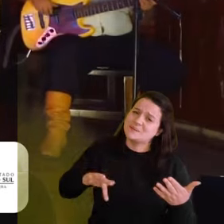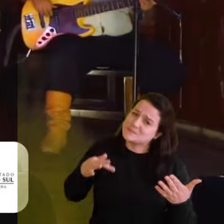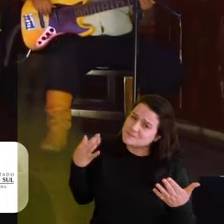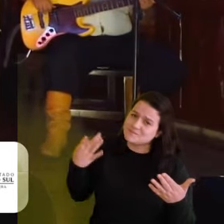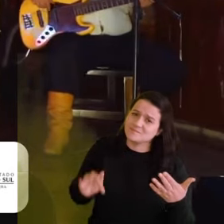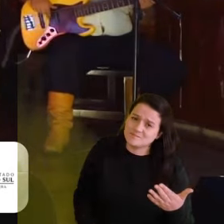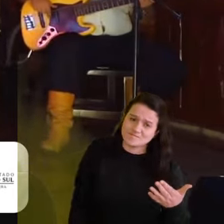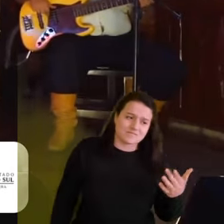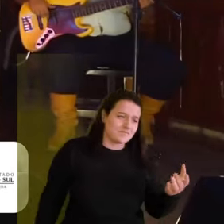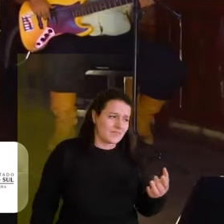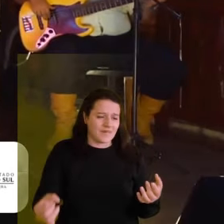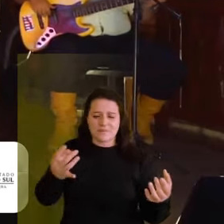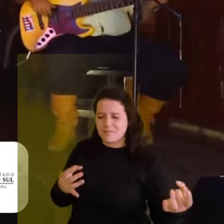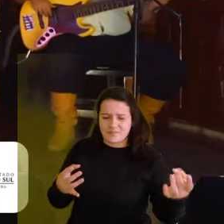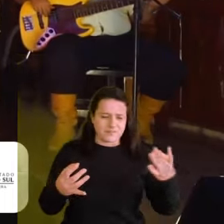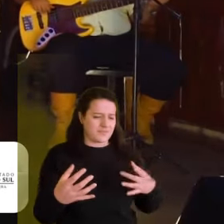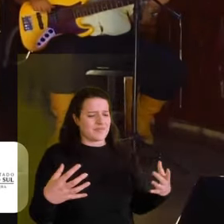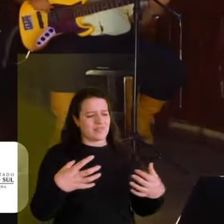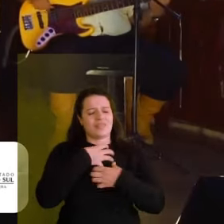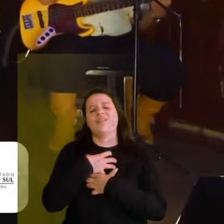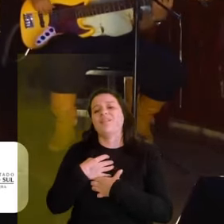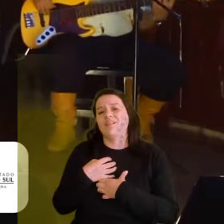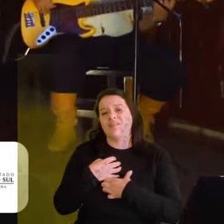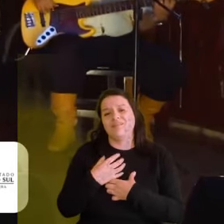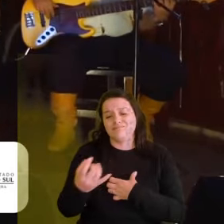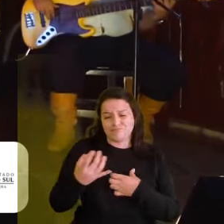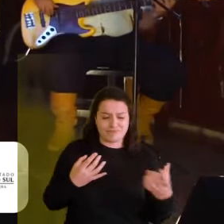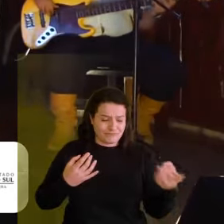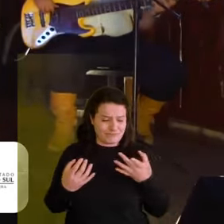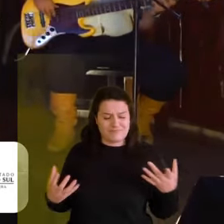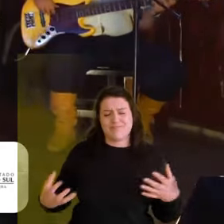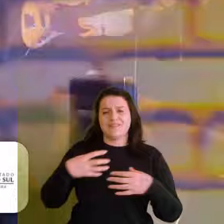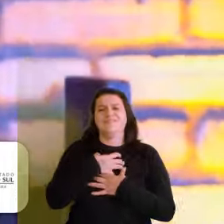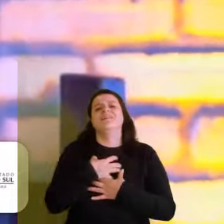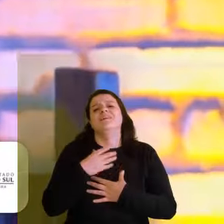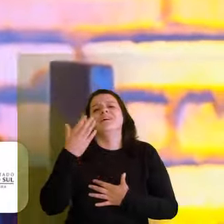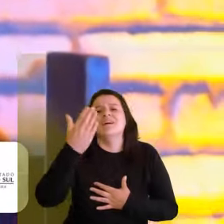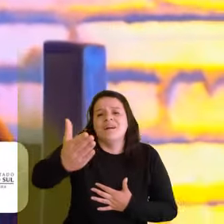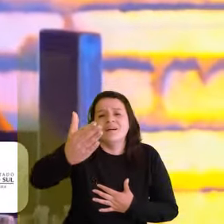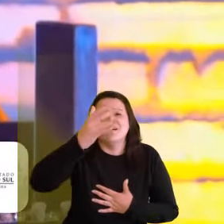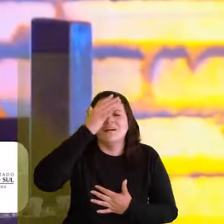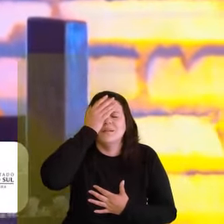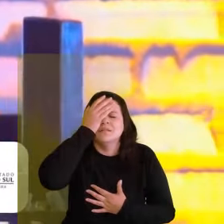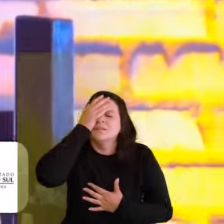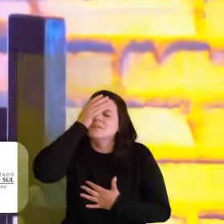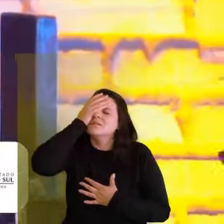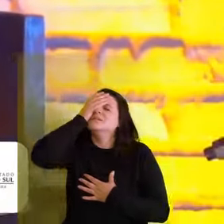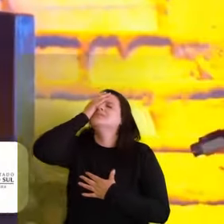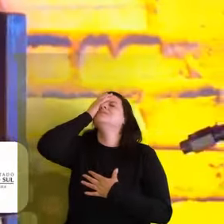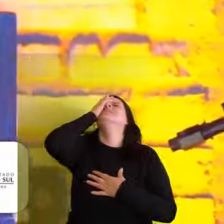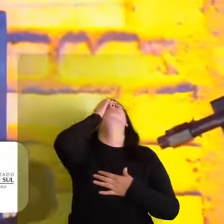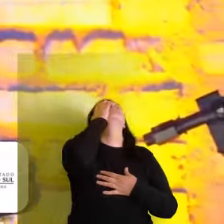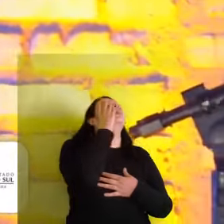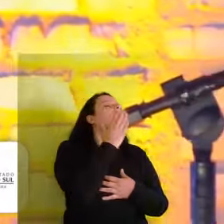Foi nos tombos o que mais doeu. Foi nos tombos o que mais doeu. Foi o seu. Foi